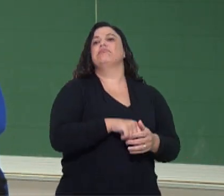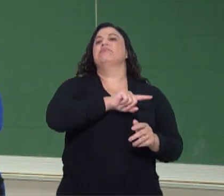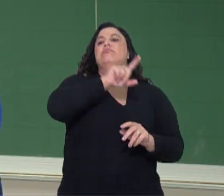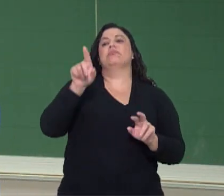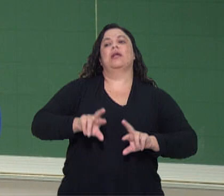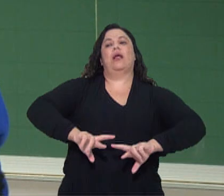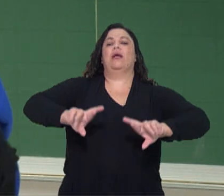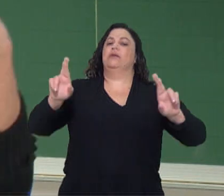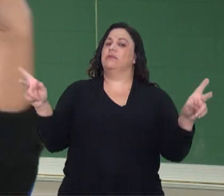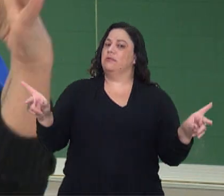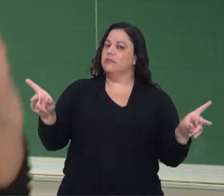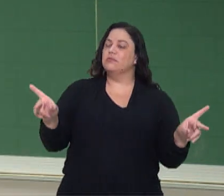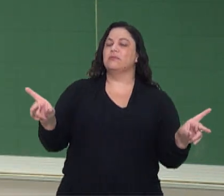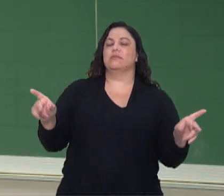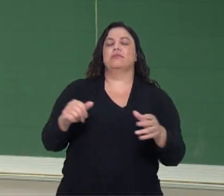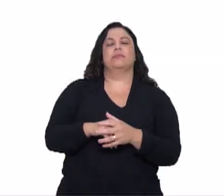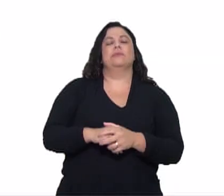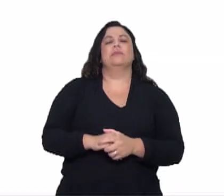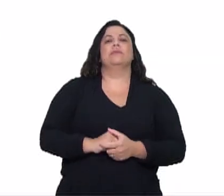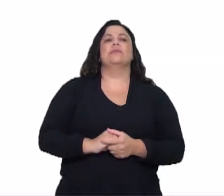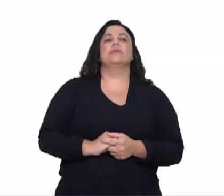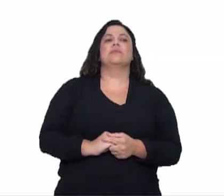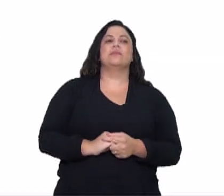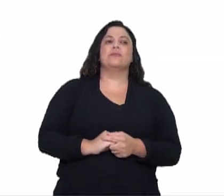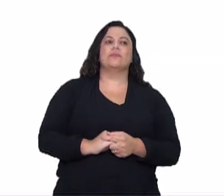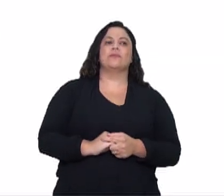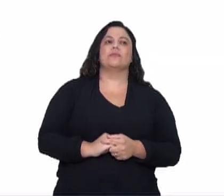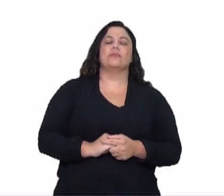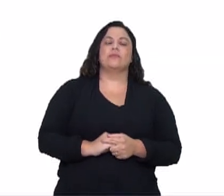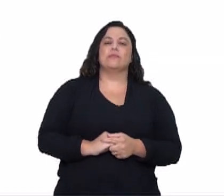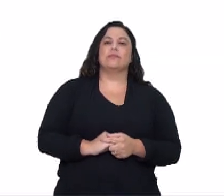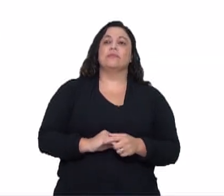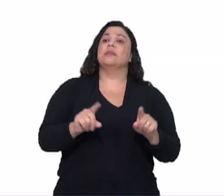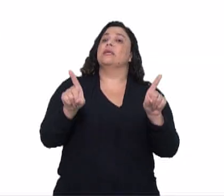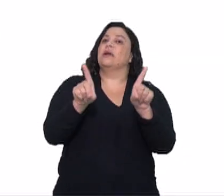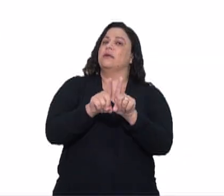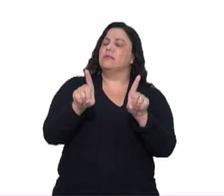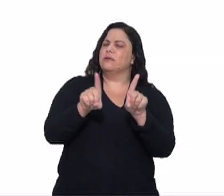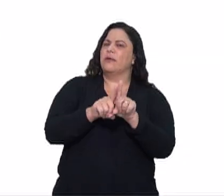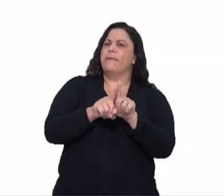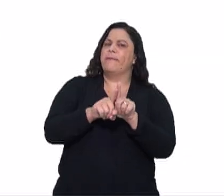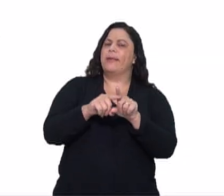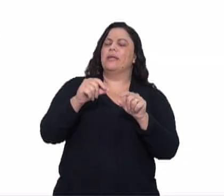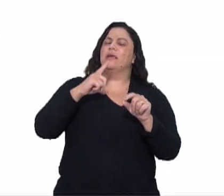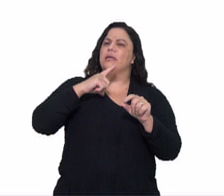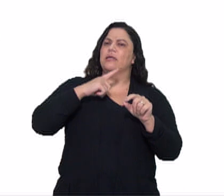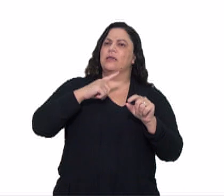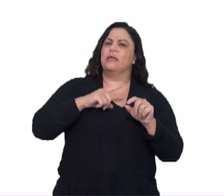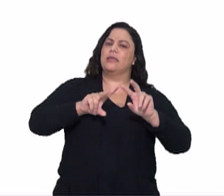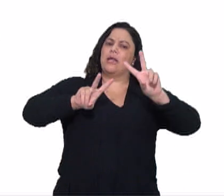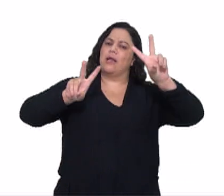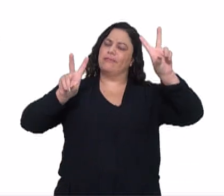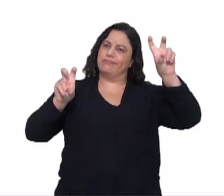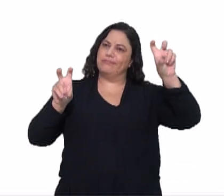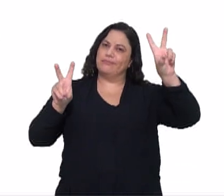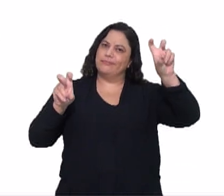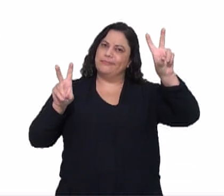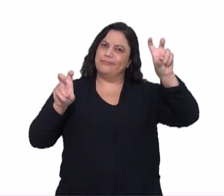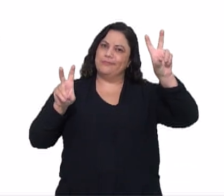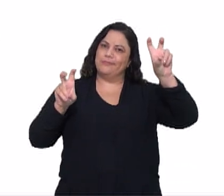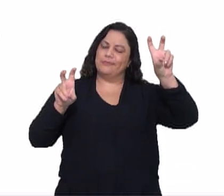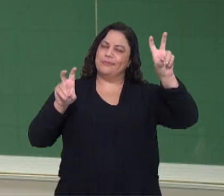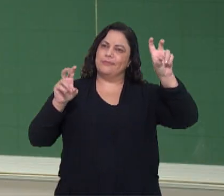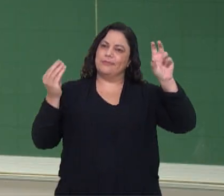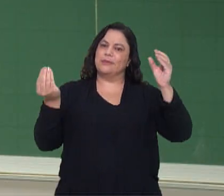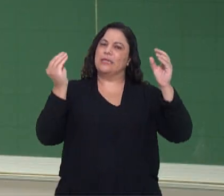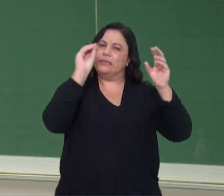e a opinião. Na notícia, eu coloco o fato. E também nós vimos as marcas de pontuação das aspas, que as